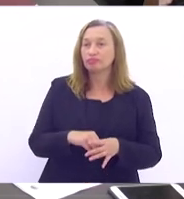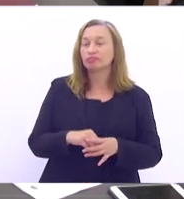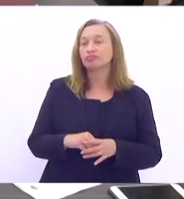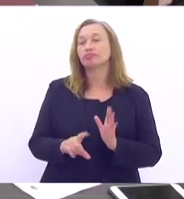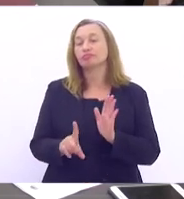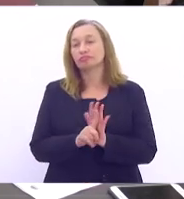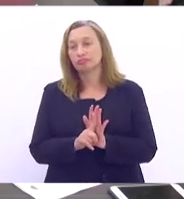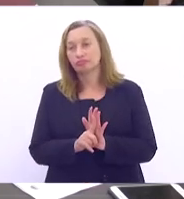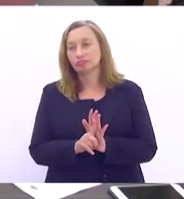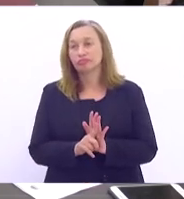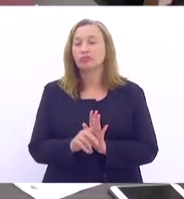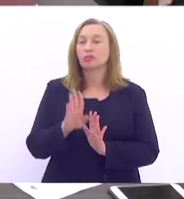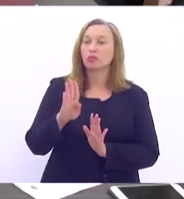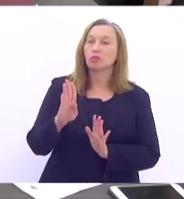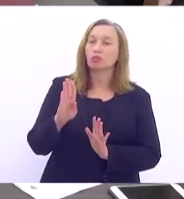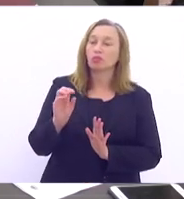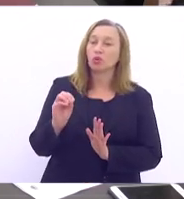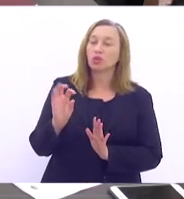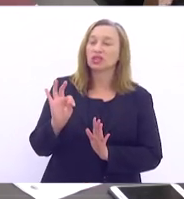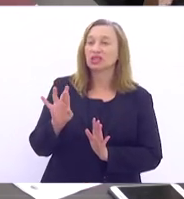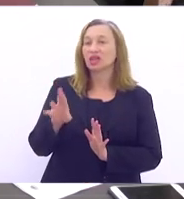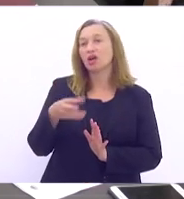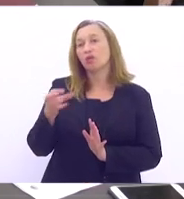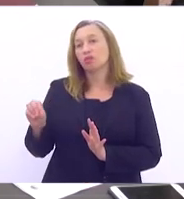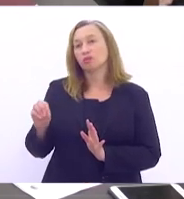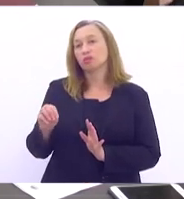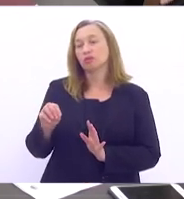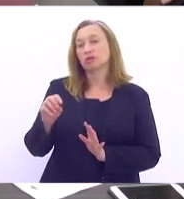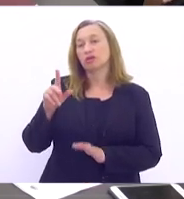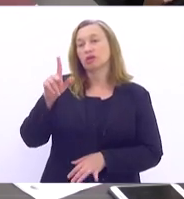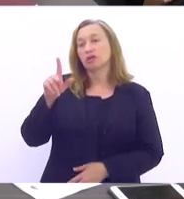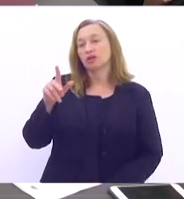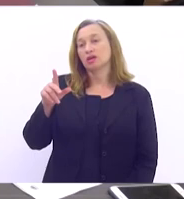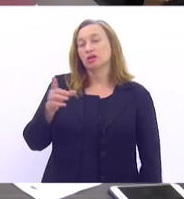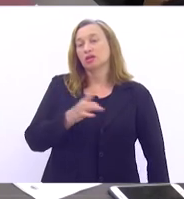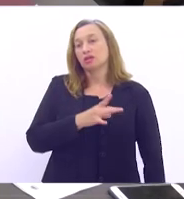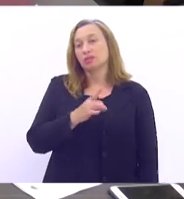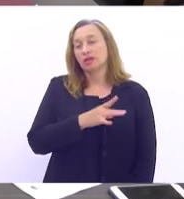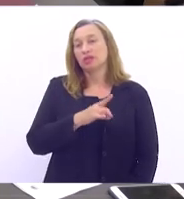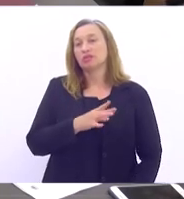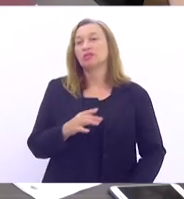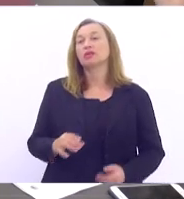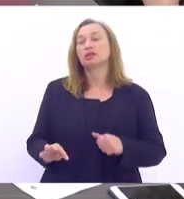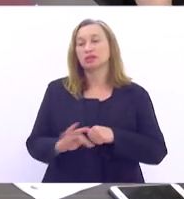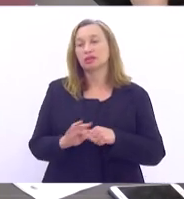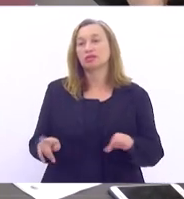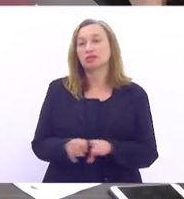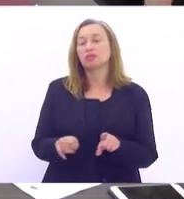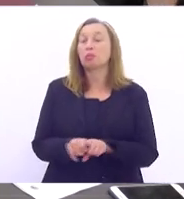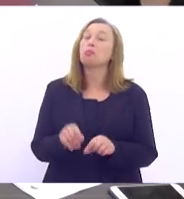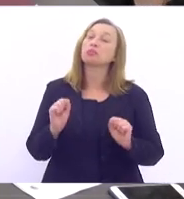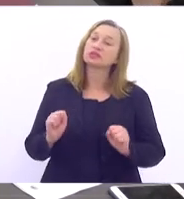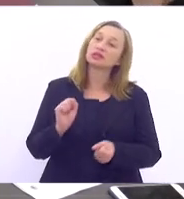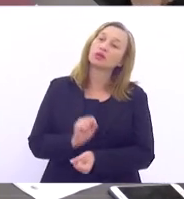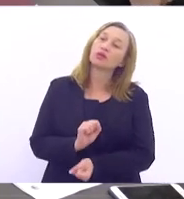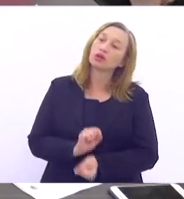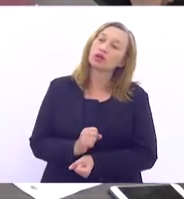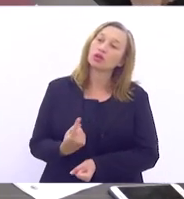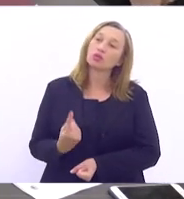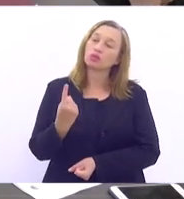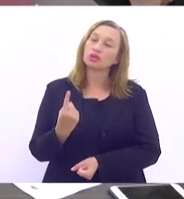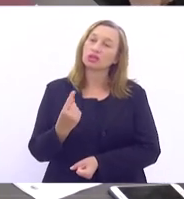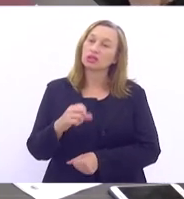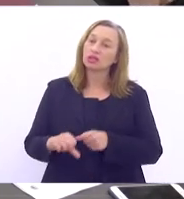legislação acerca de botões de pânico. E aí juntaria tudo, poderia ser uma técnica também. Poderia esperar talvez uma delas virar